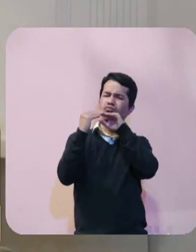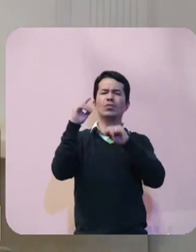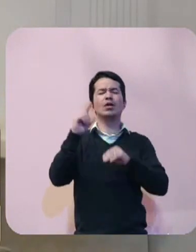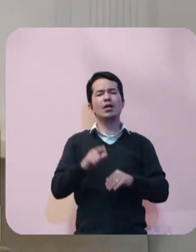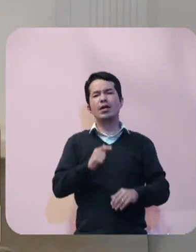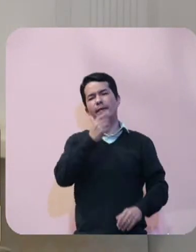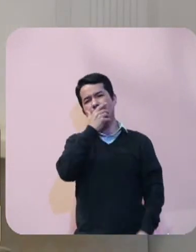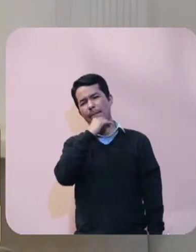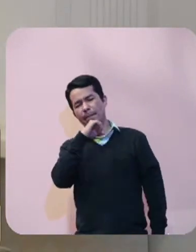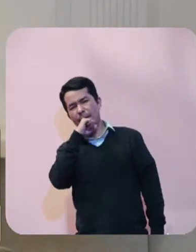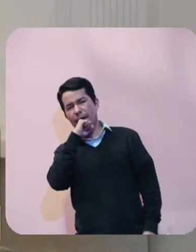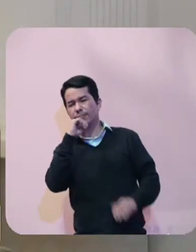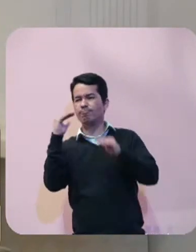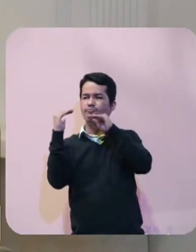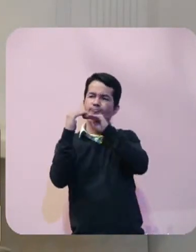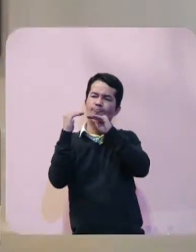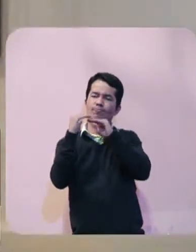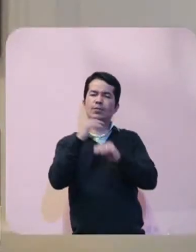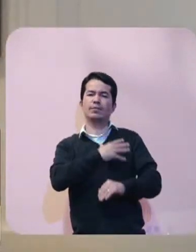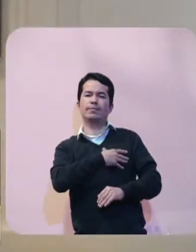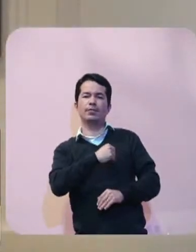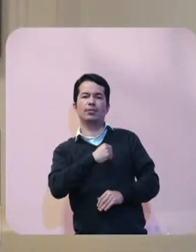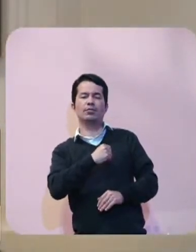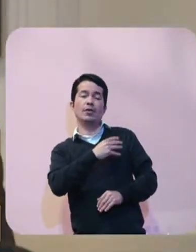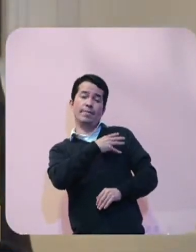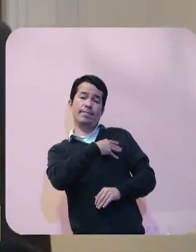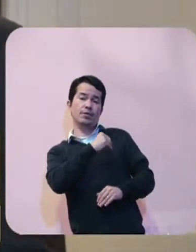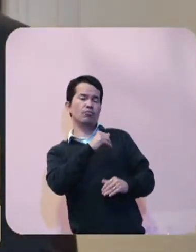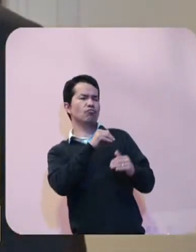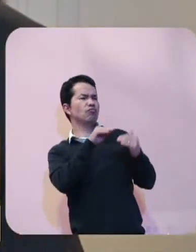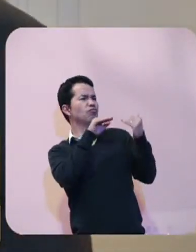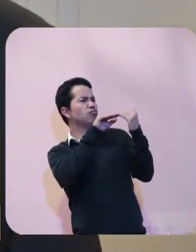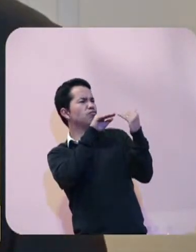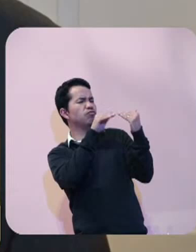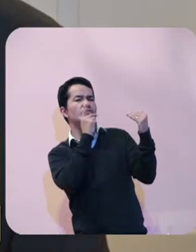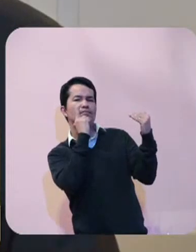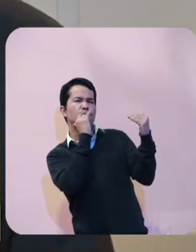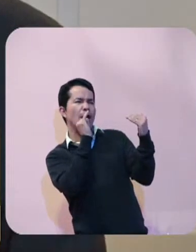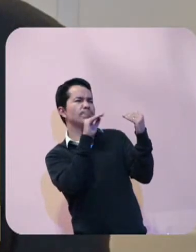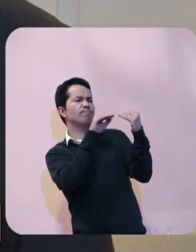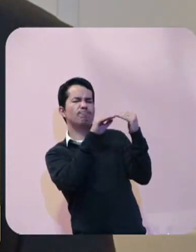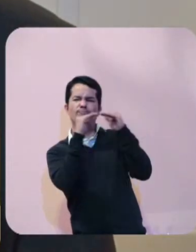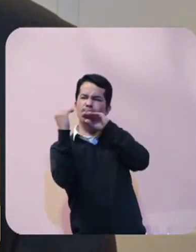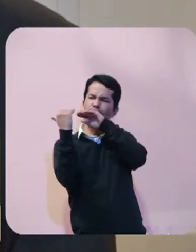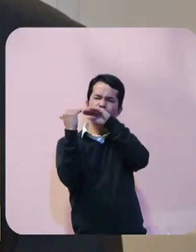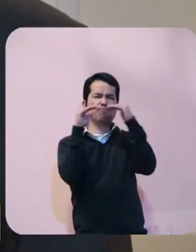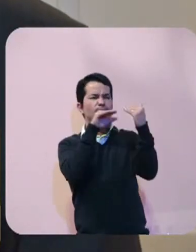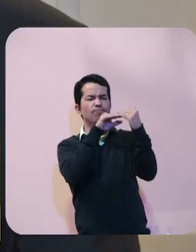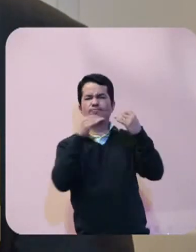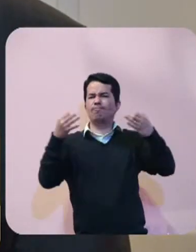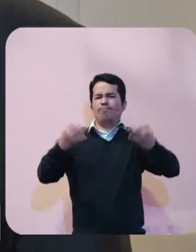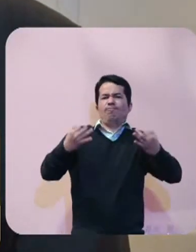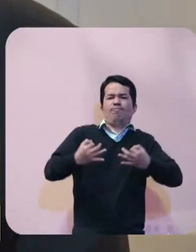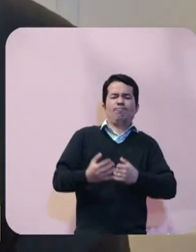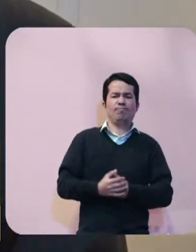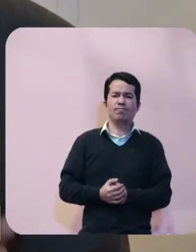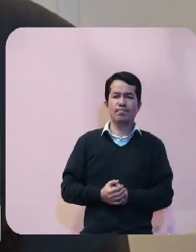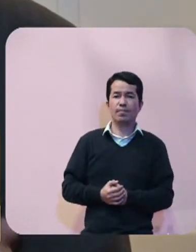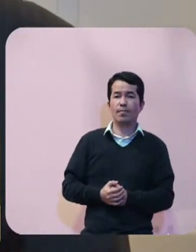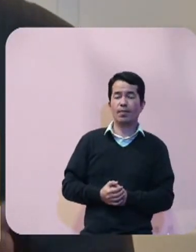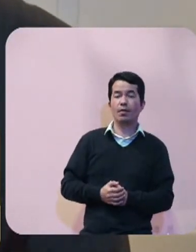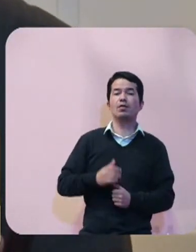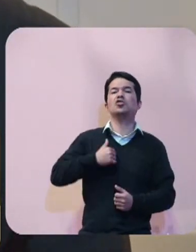filhos e dos filhos aos pais. Eu creio que nós já estamos vivendo dias assim. Por isso nós precisamos